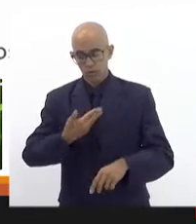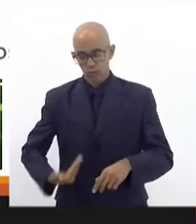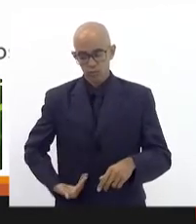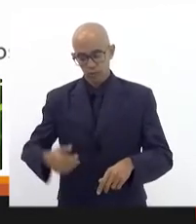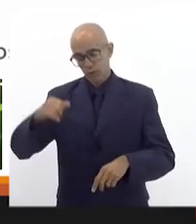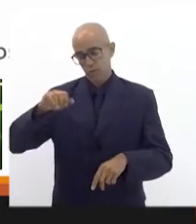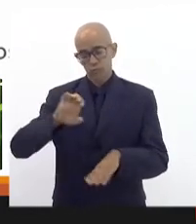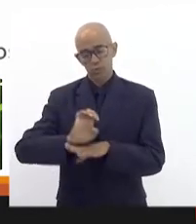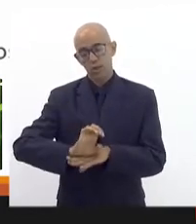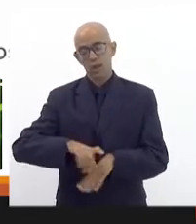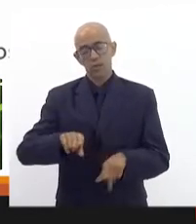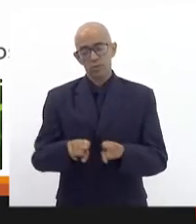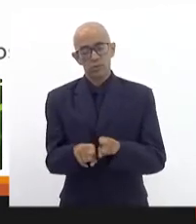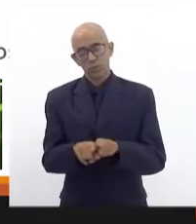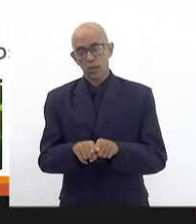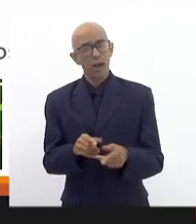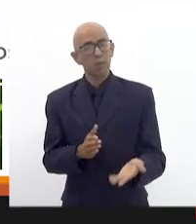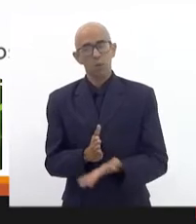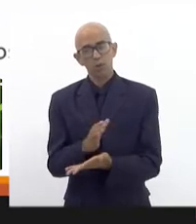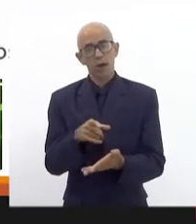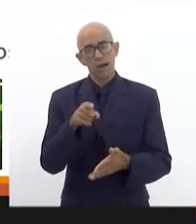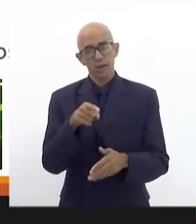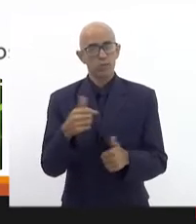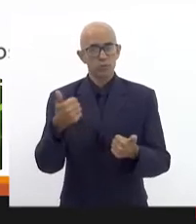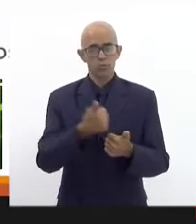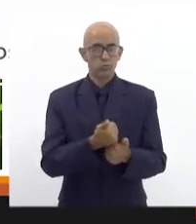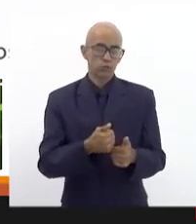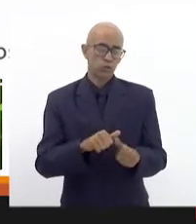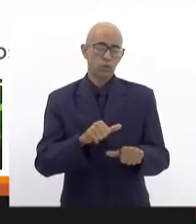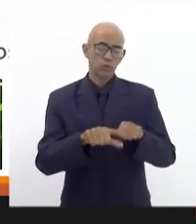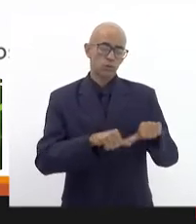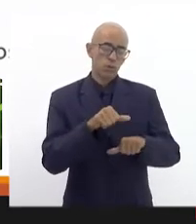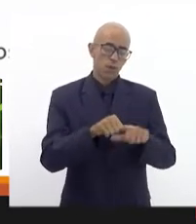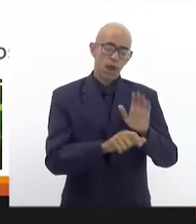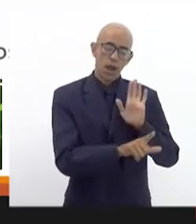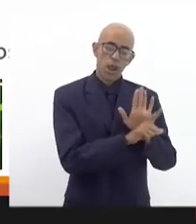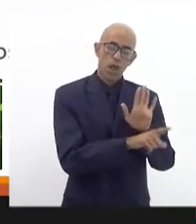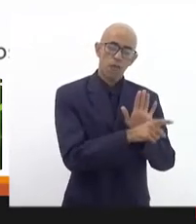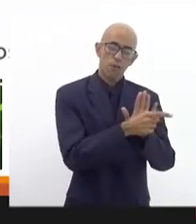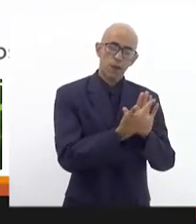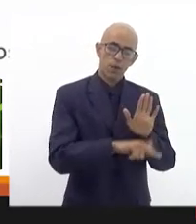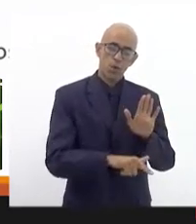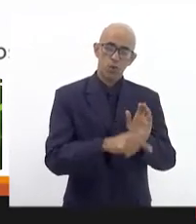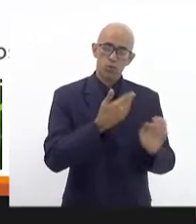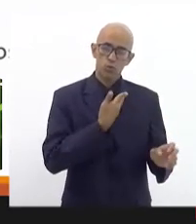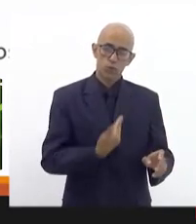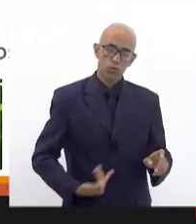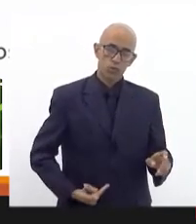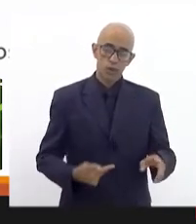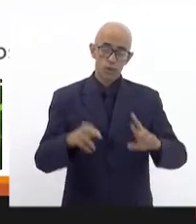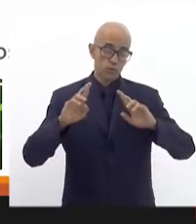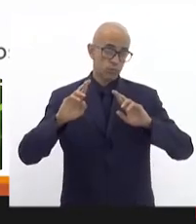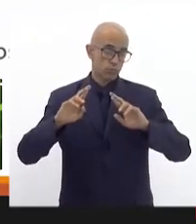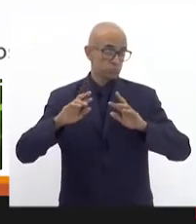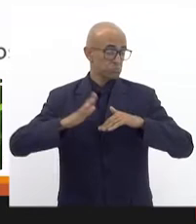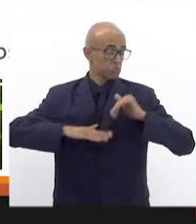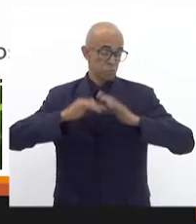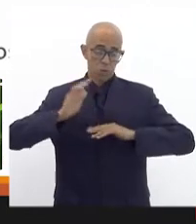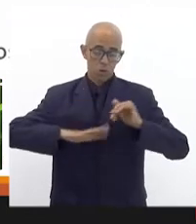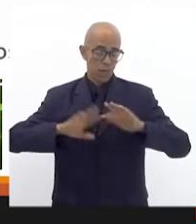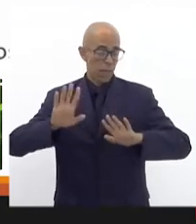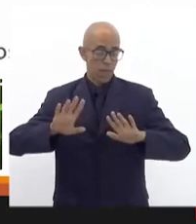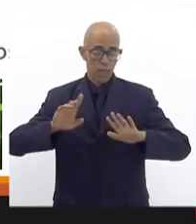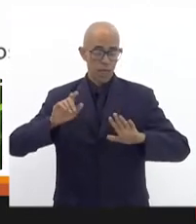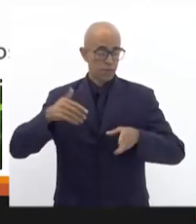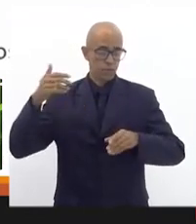aprovar esse substitutivo e transformar em lei. E a gente, o próximo governo, seja lá qual for, estadual,